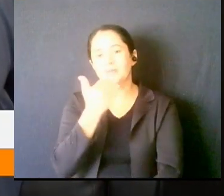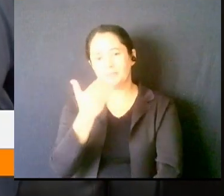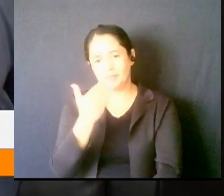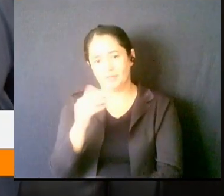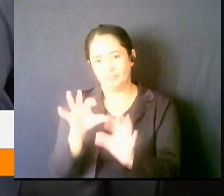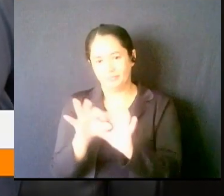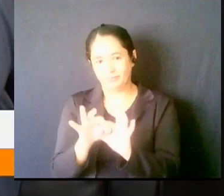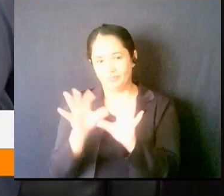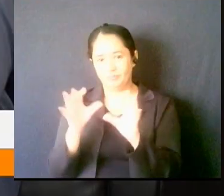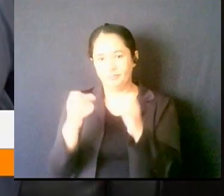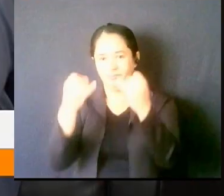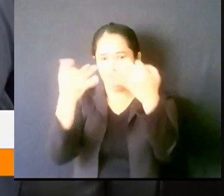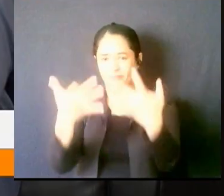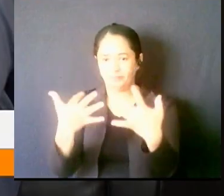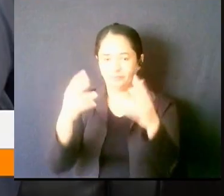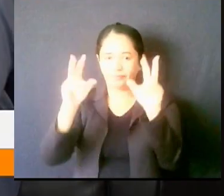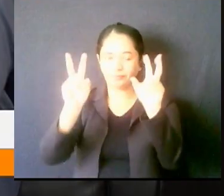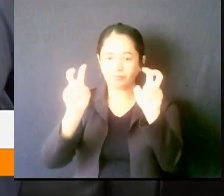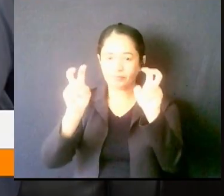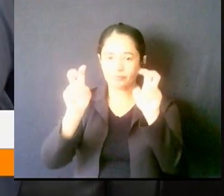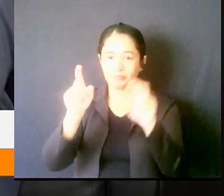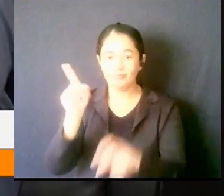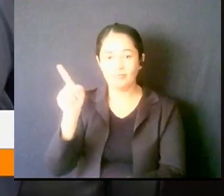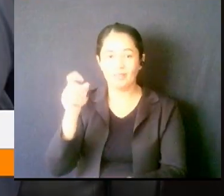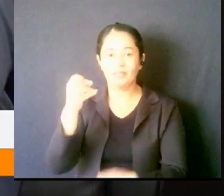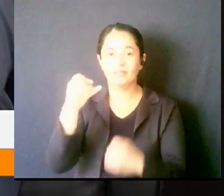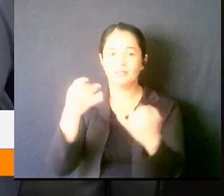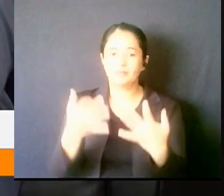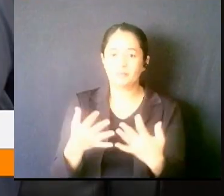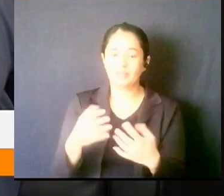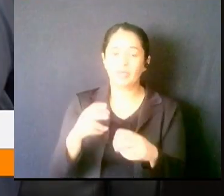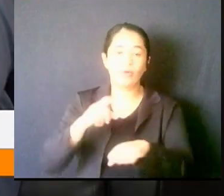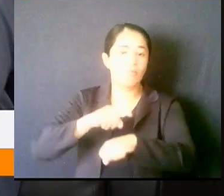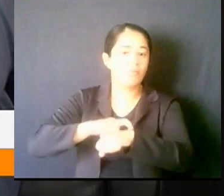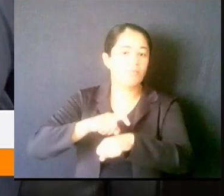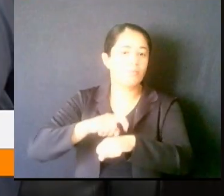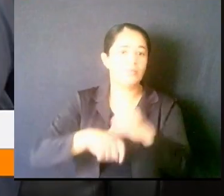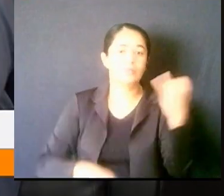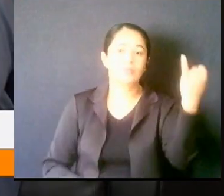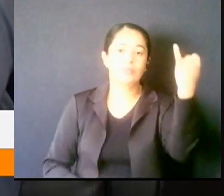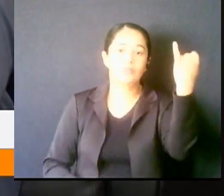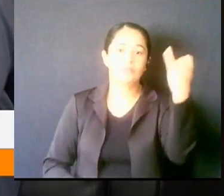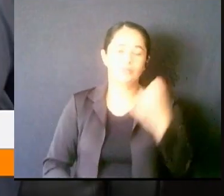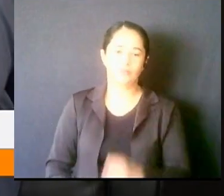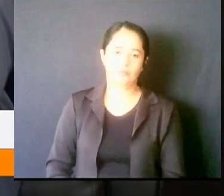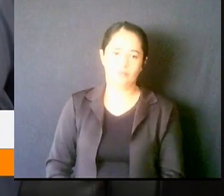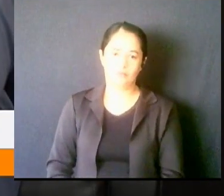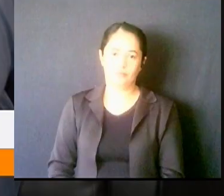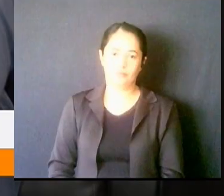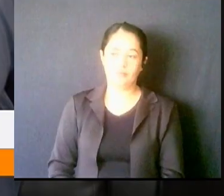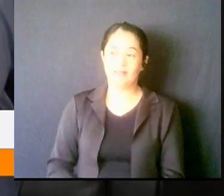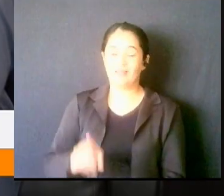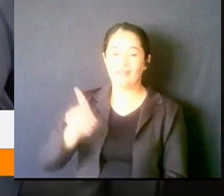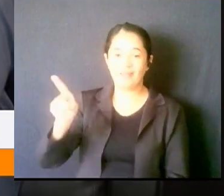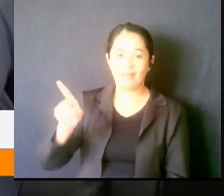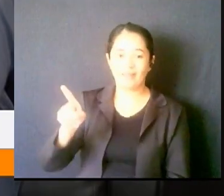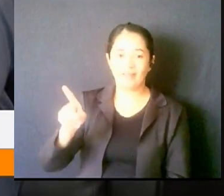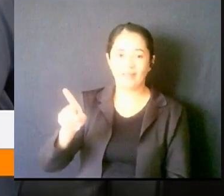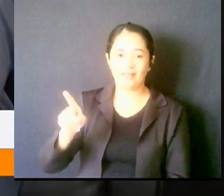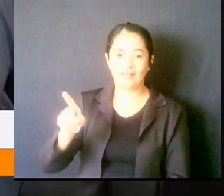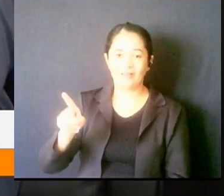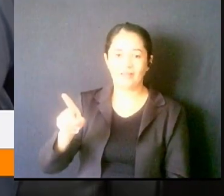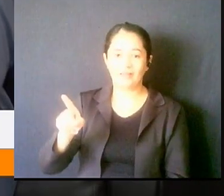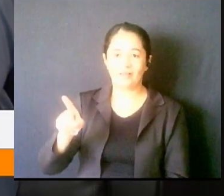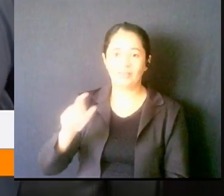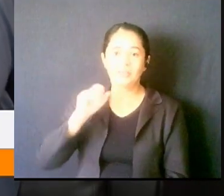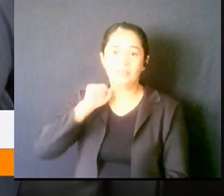do que ela falou ali, que Por eu acho que é um favor. momento importante. Vamos lá, por favor. Que é que ela falou do estresse, porque ela vai